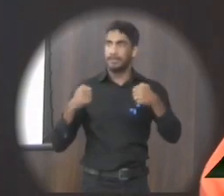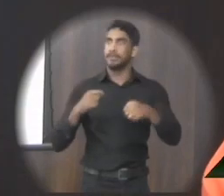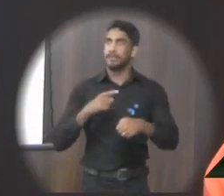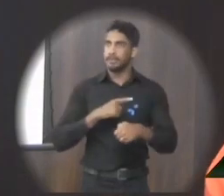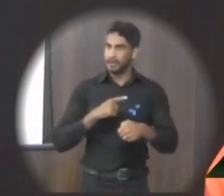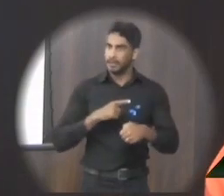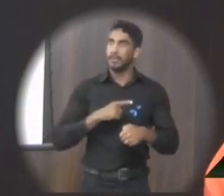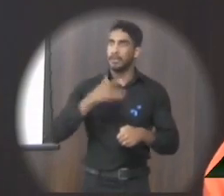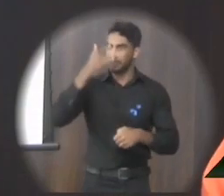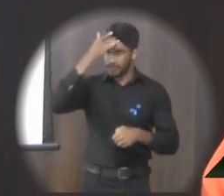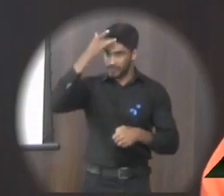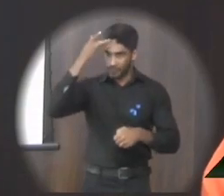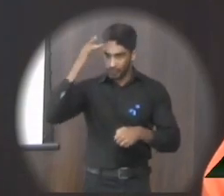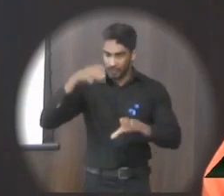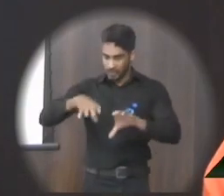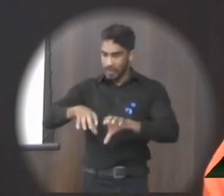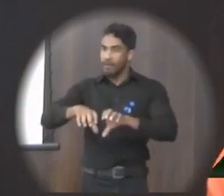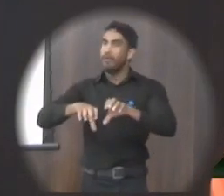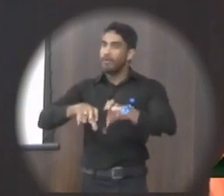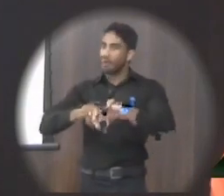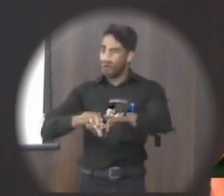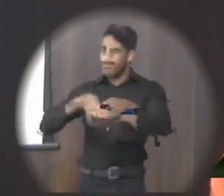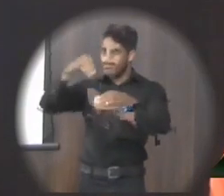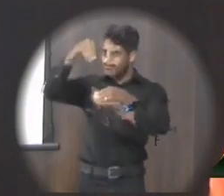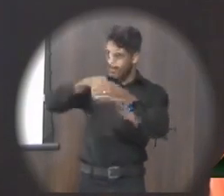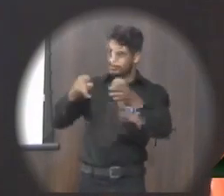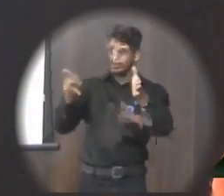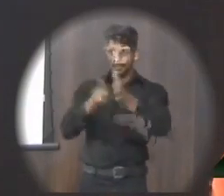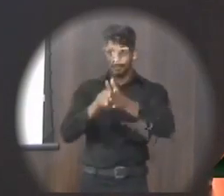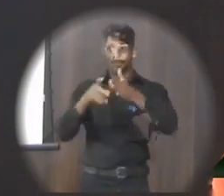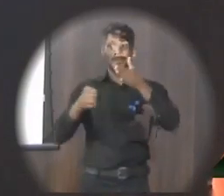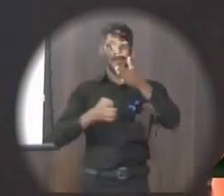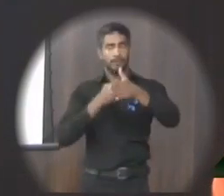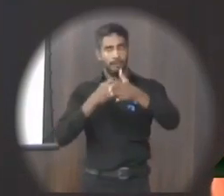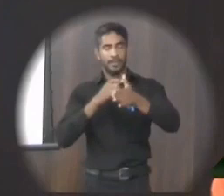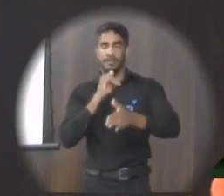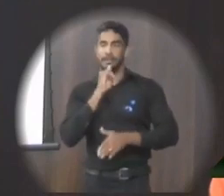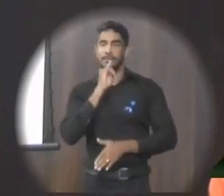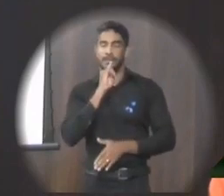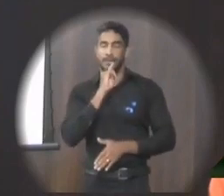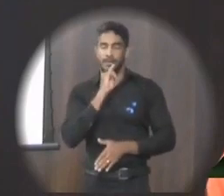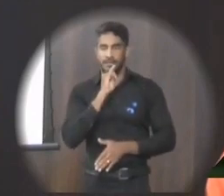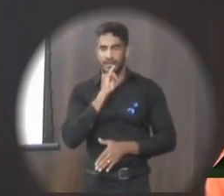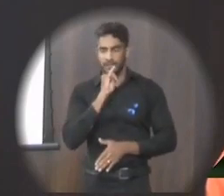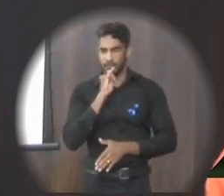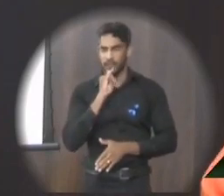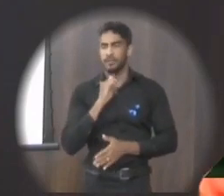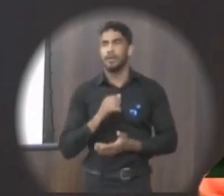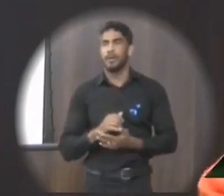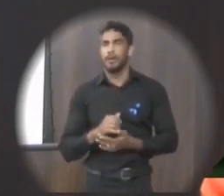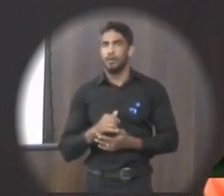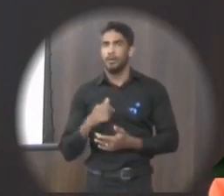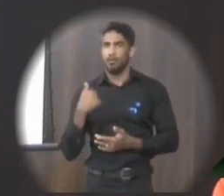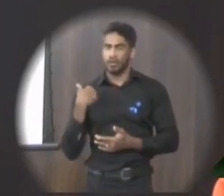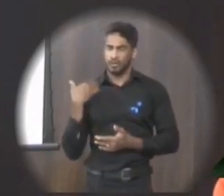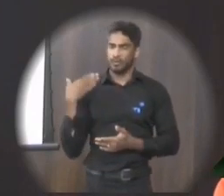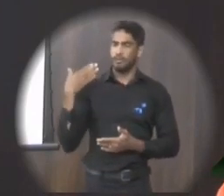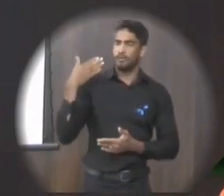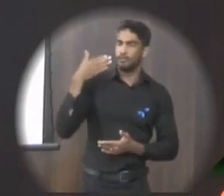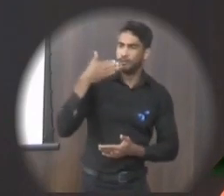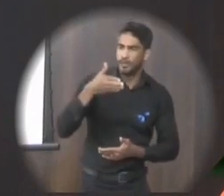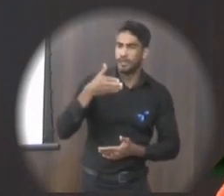brigadistas formados dentro da própria empresa. A exemplo, esses dias nós fizemos uma mensuração